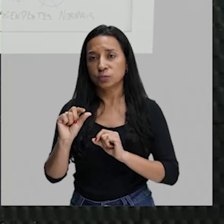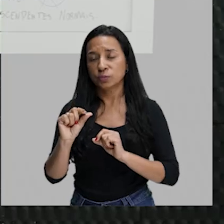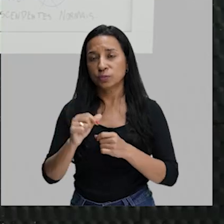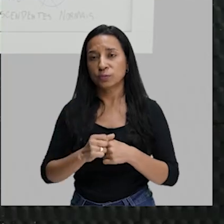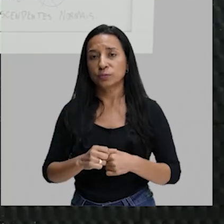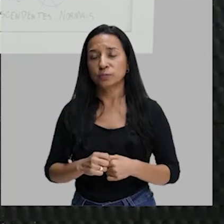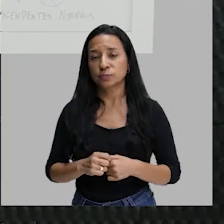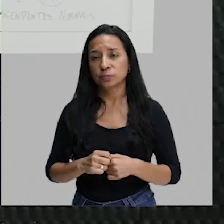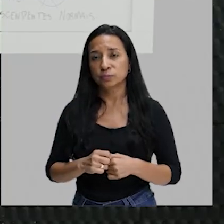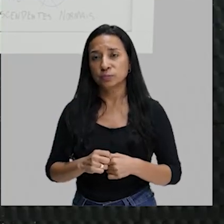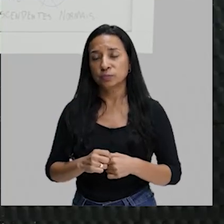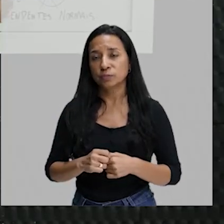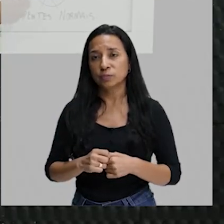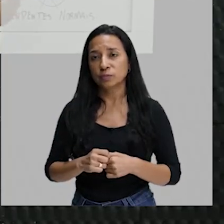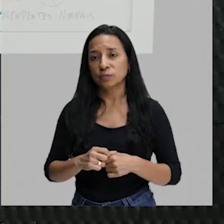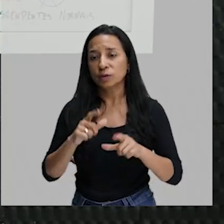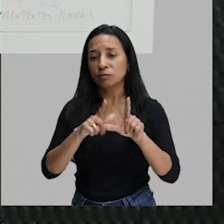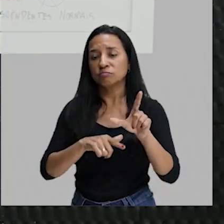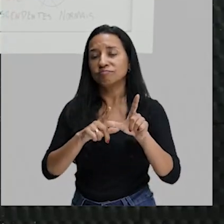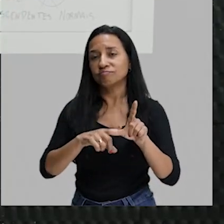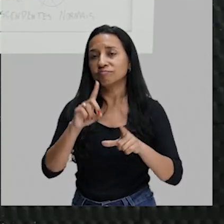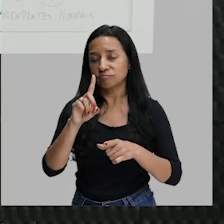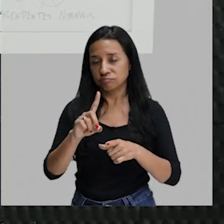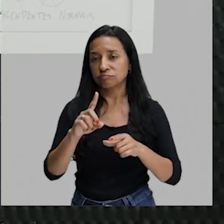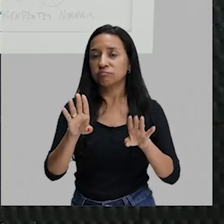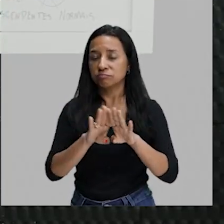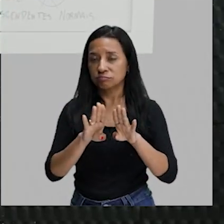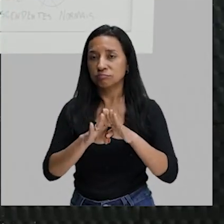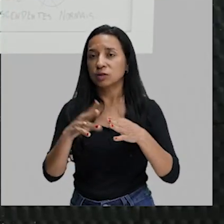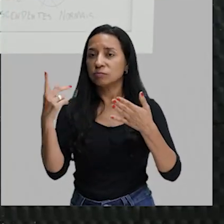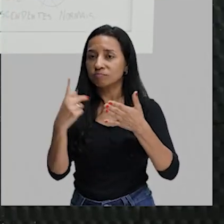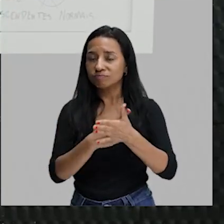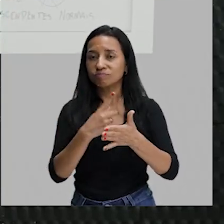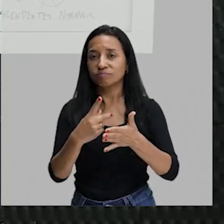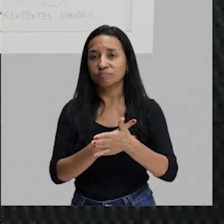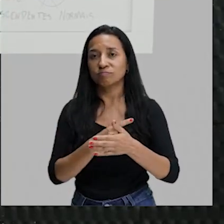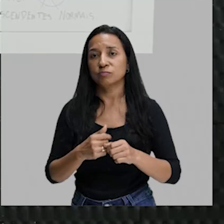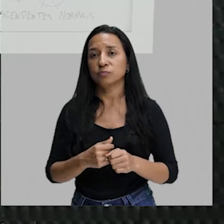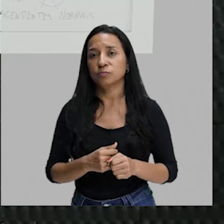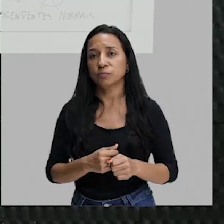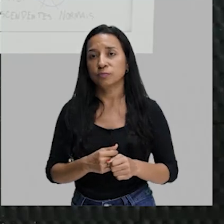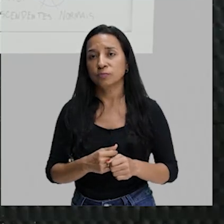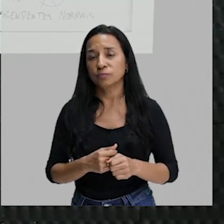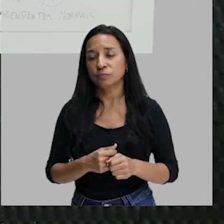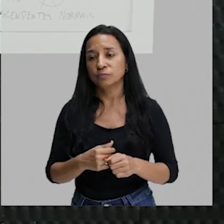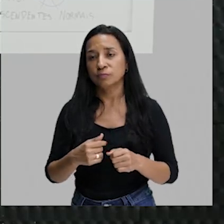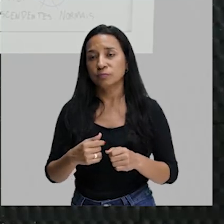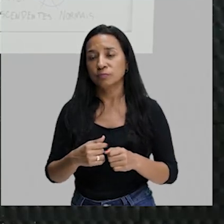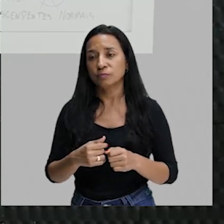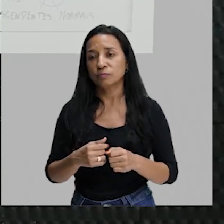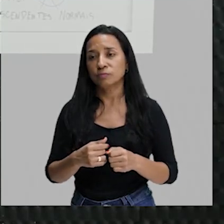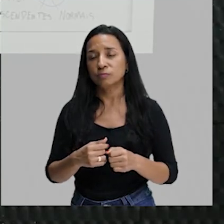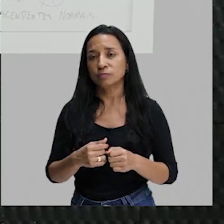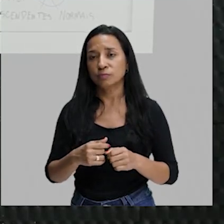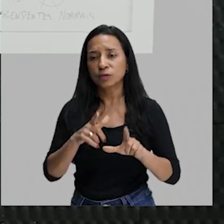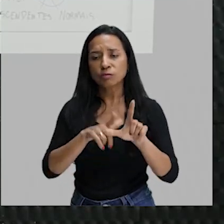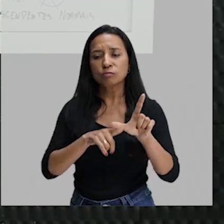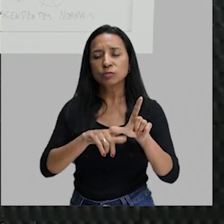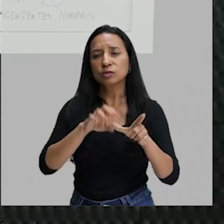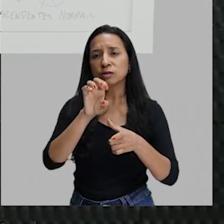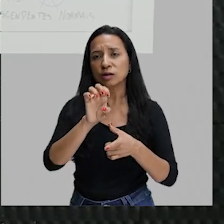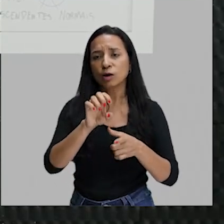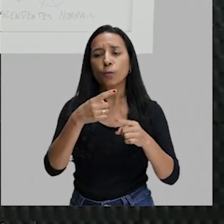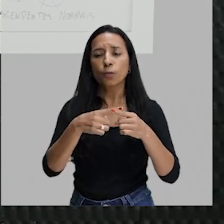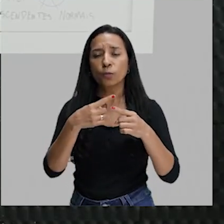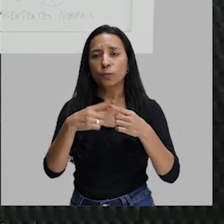letra D também estava errada. Tá certo? E vamos ver a letra E. Por que a letra E está